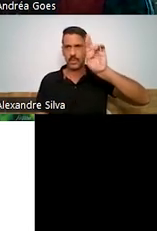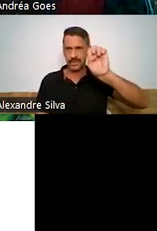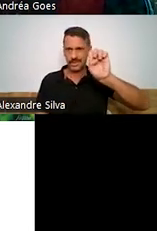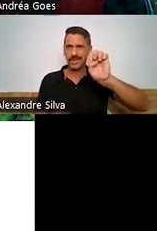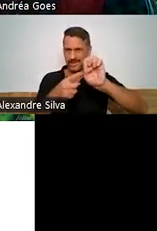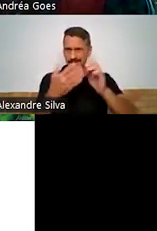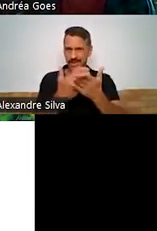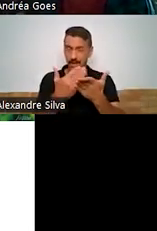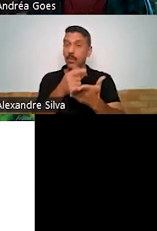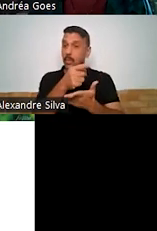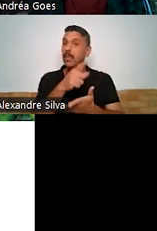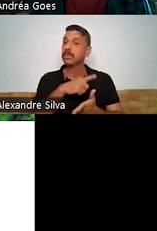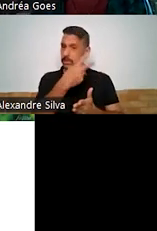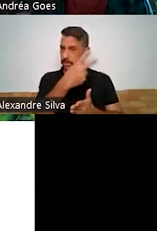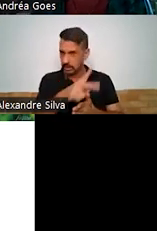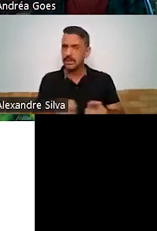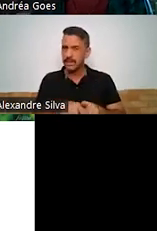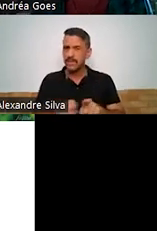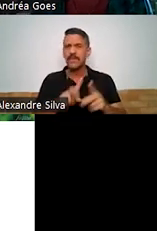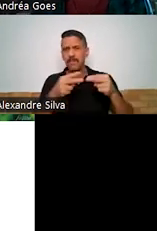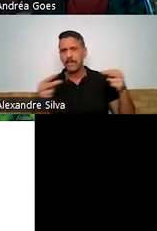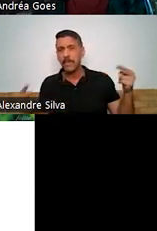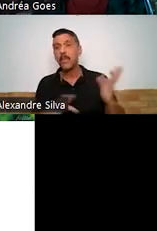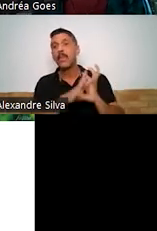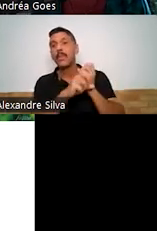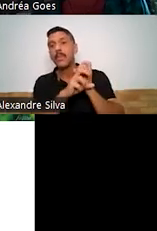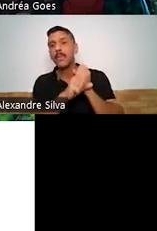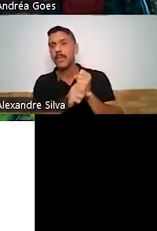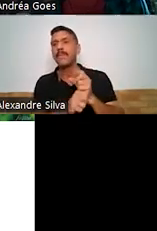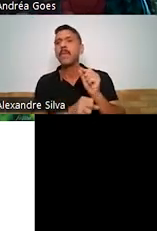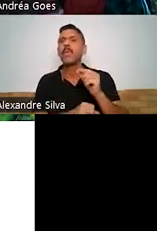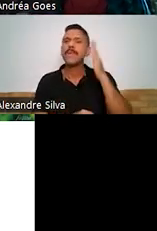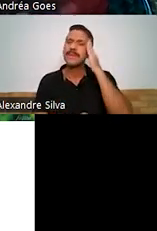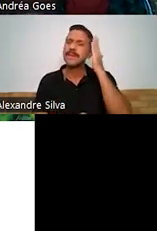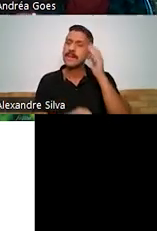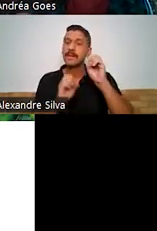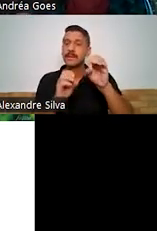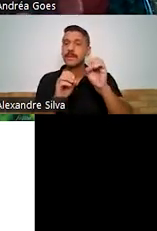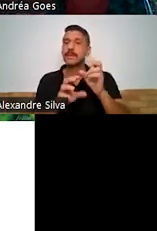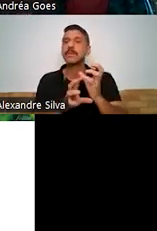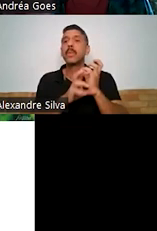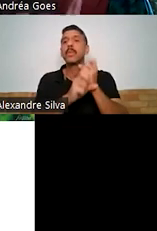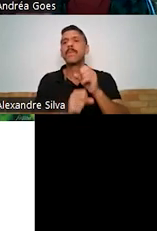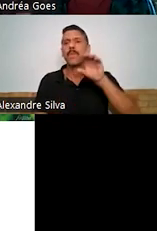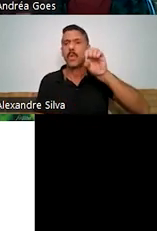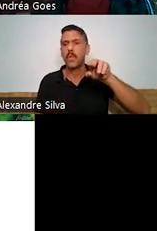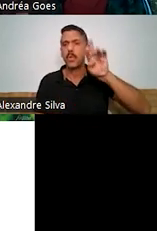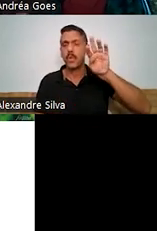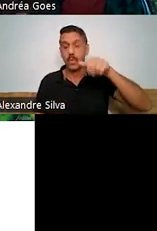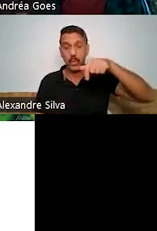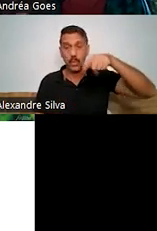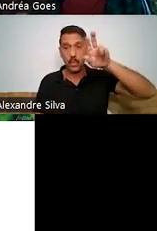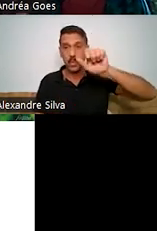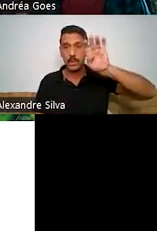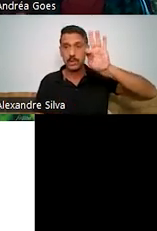e é uma forma da gente trabalhar genética quantitativa, ou como tentar ensinar genética quantitativa através dessa